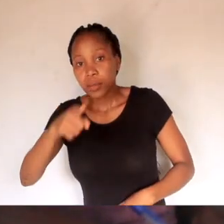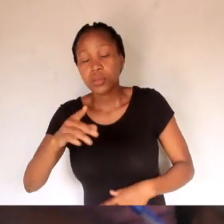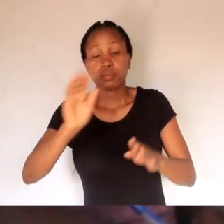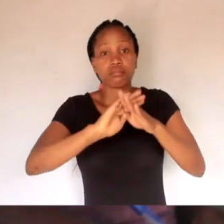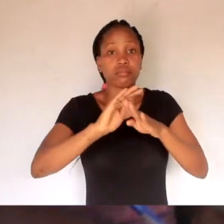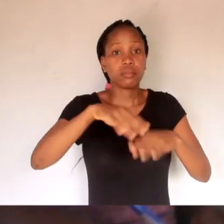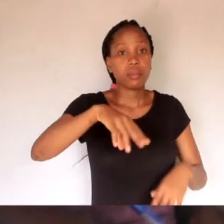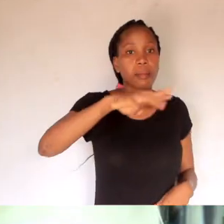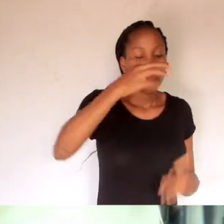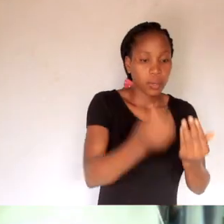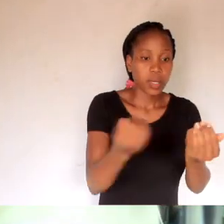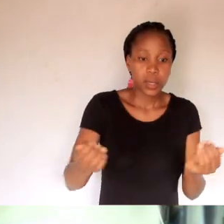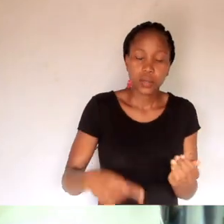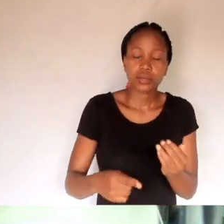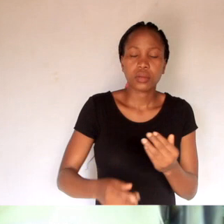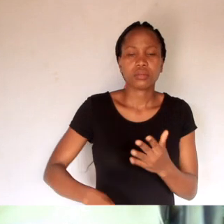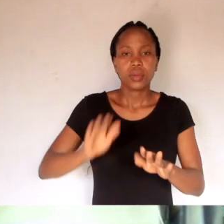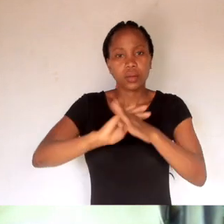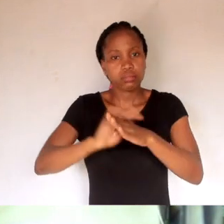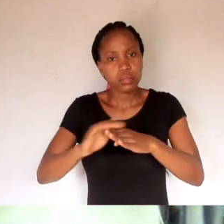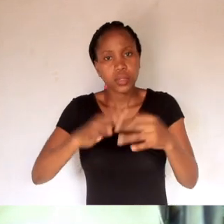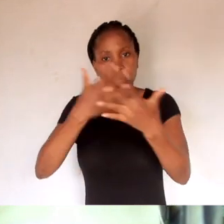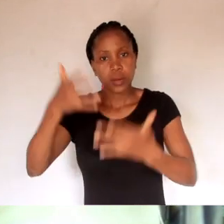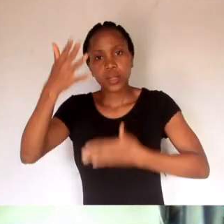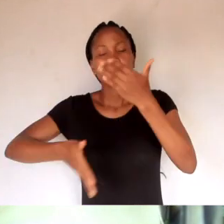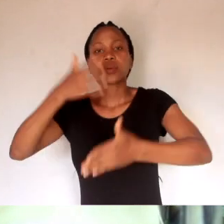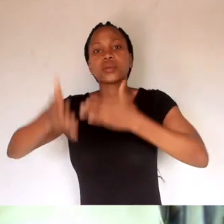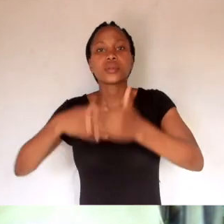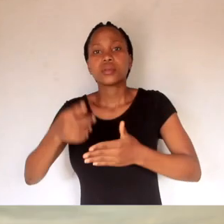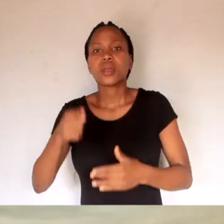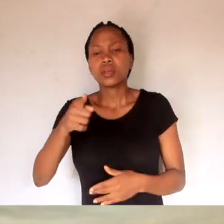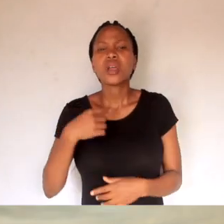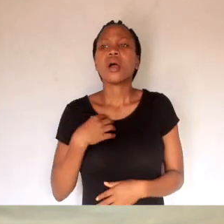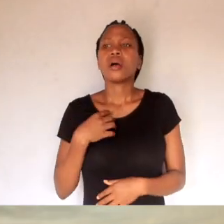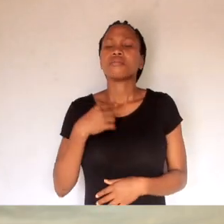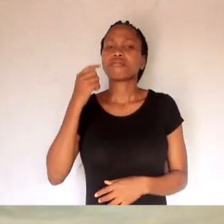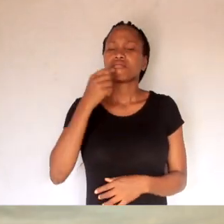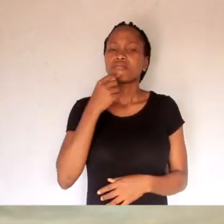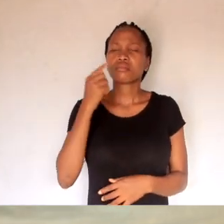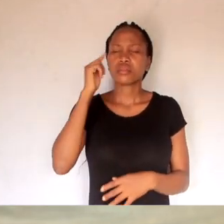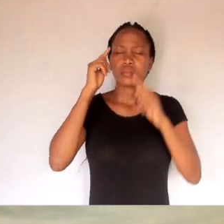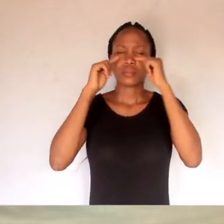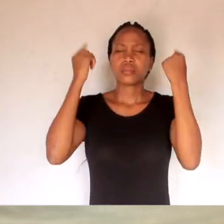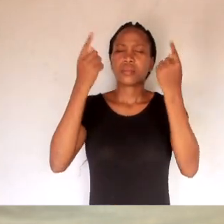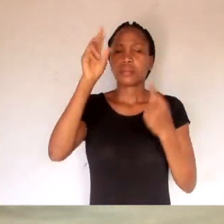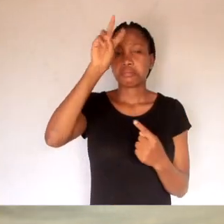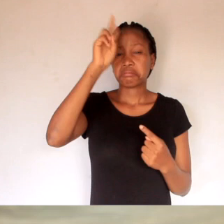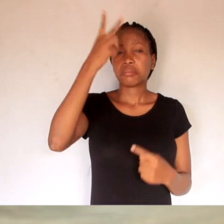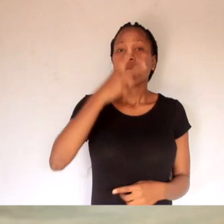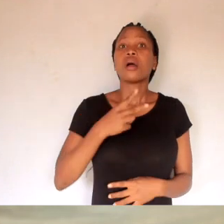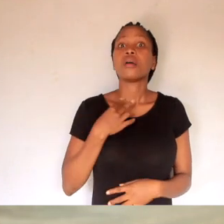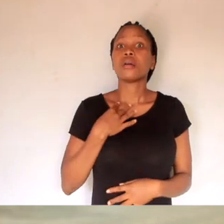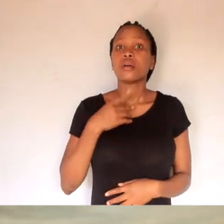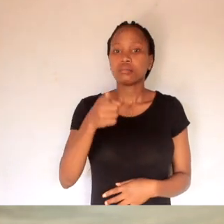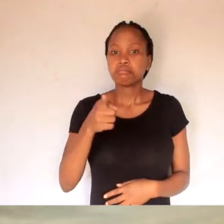de sinais. E ele teve o primeiro contacto ali sobre esta problemática. Atualmente até tivemos a oportunidade de influenciar até a nova